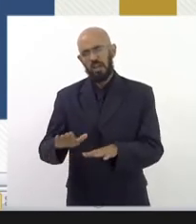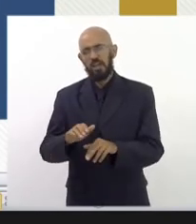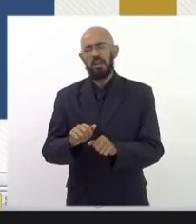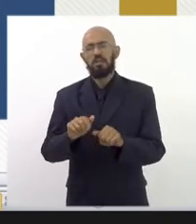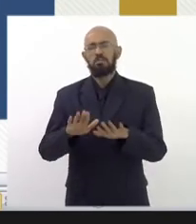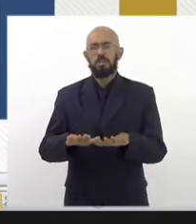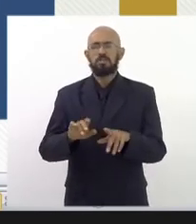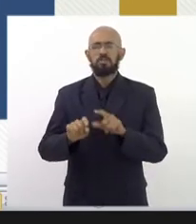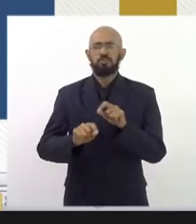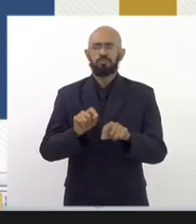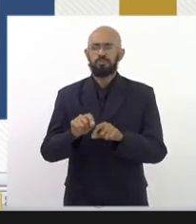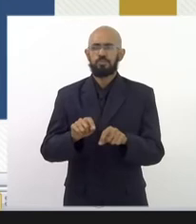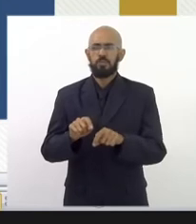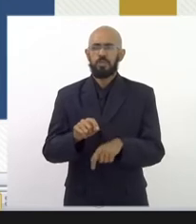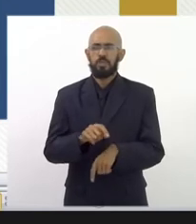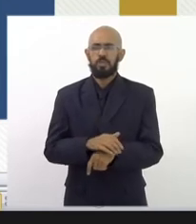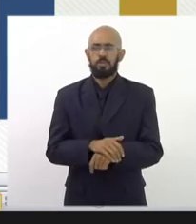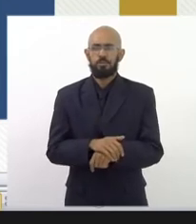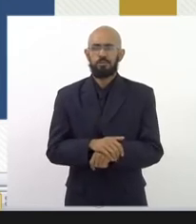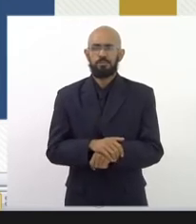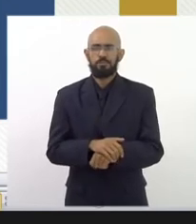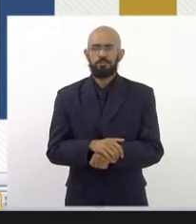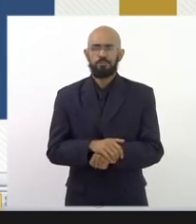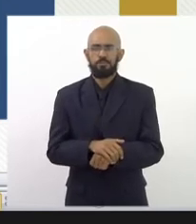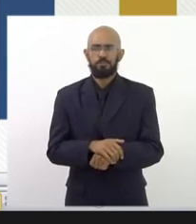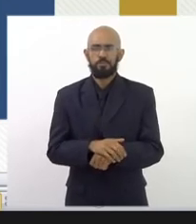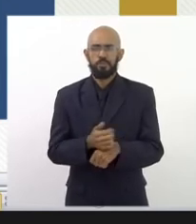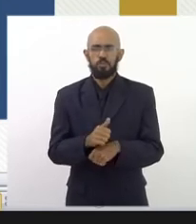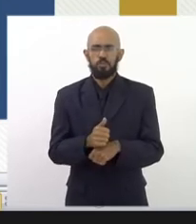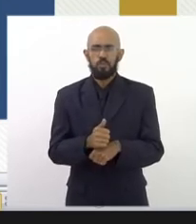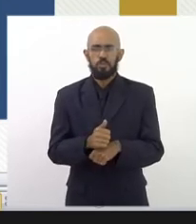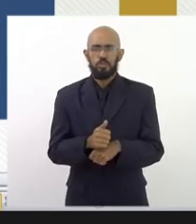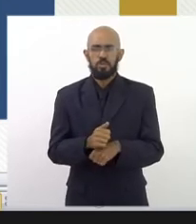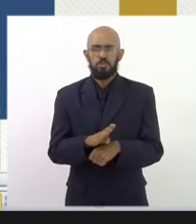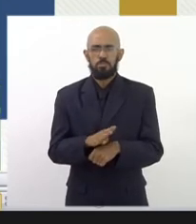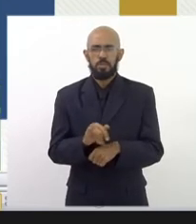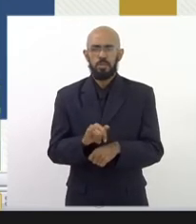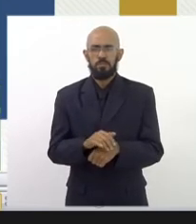parte desses 11, quanto é que estava de saúde?